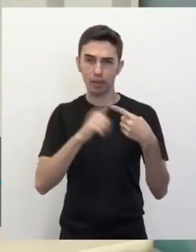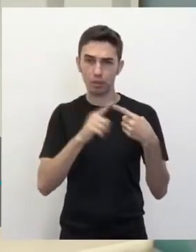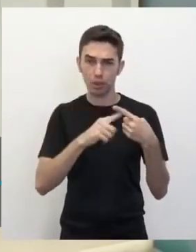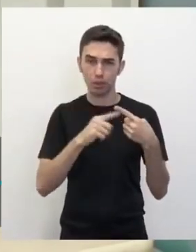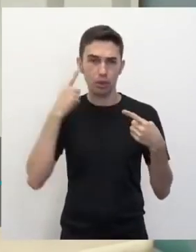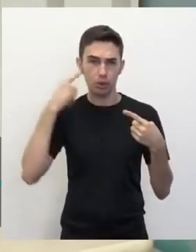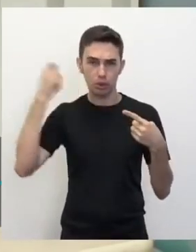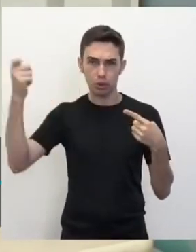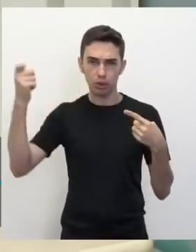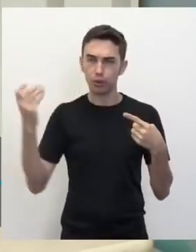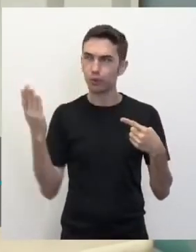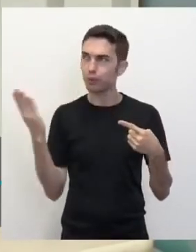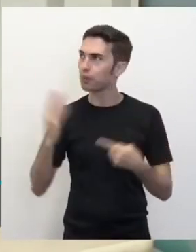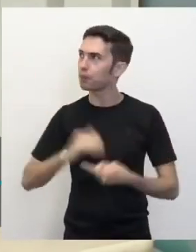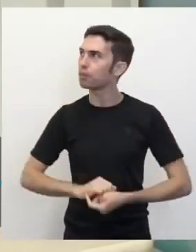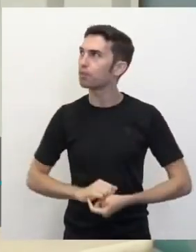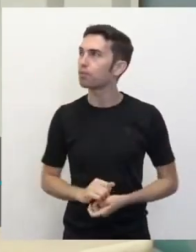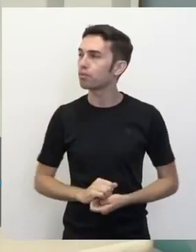turma.